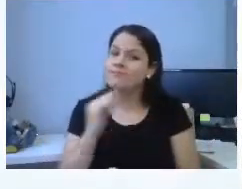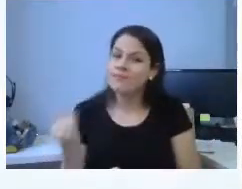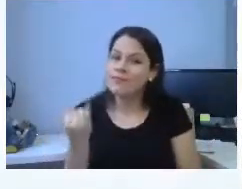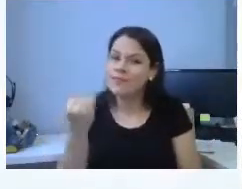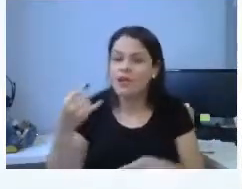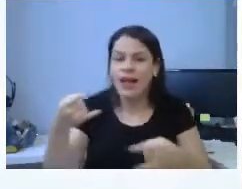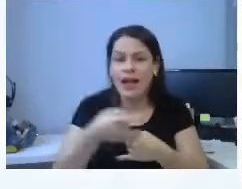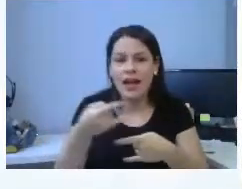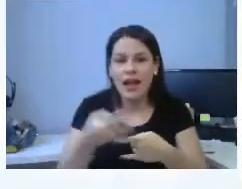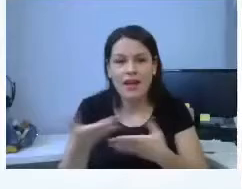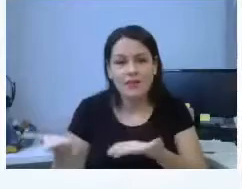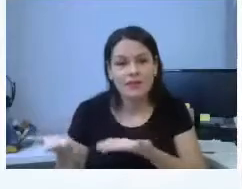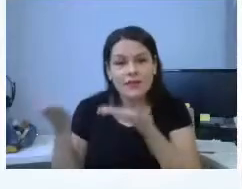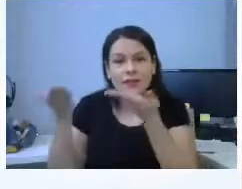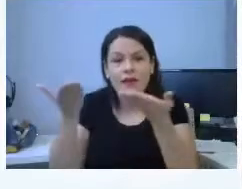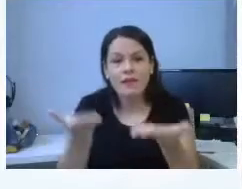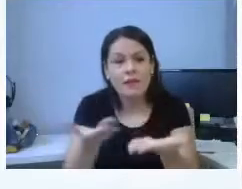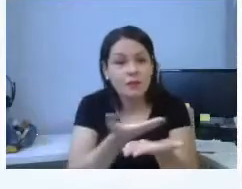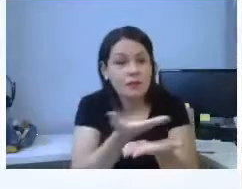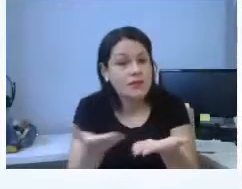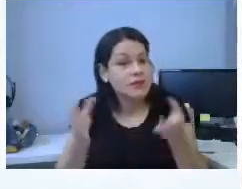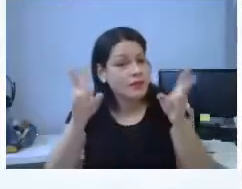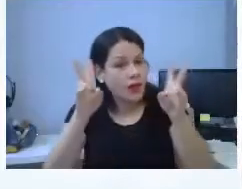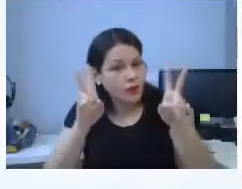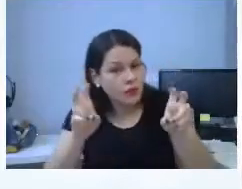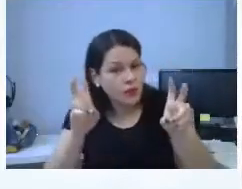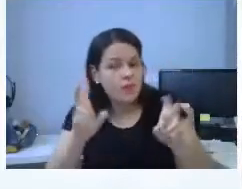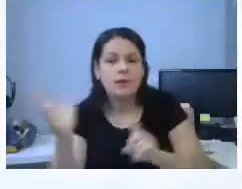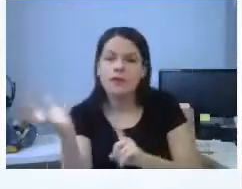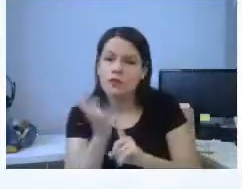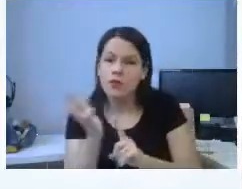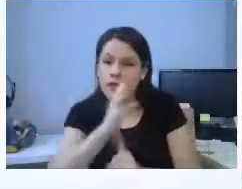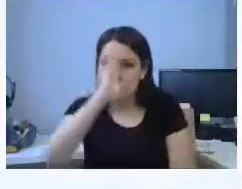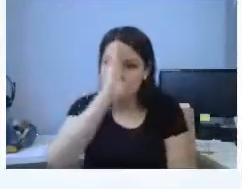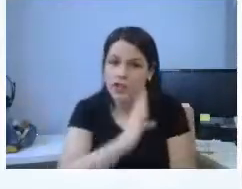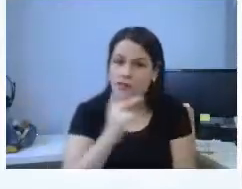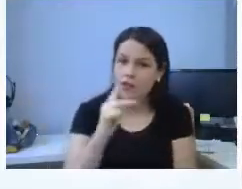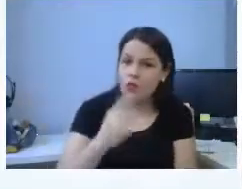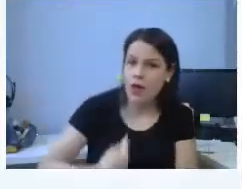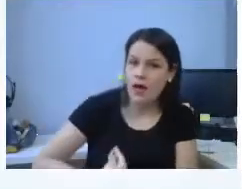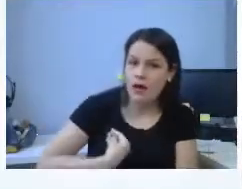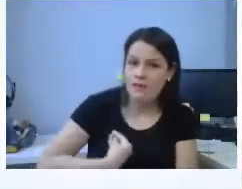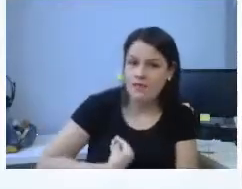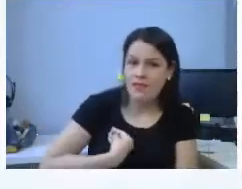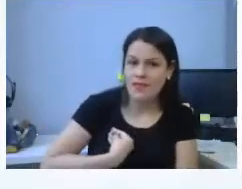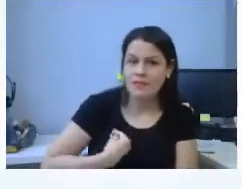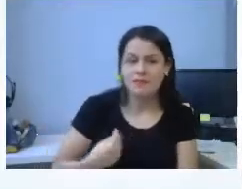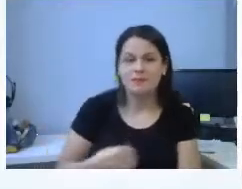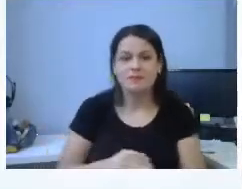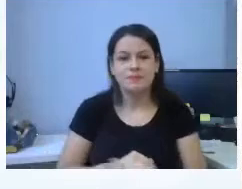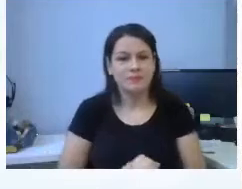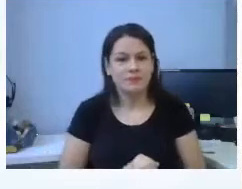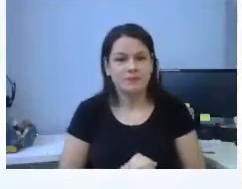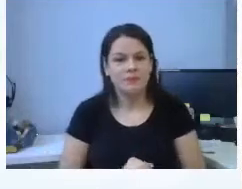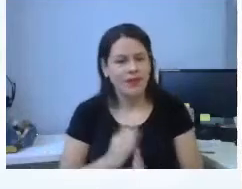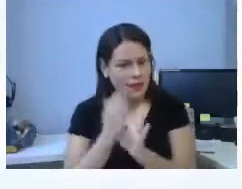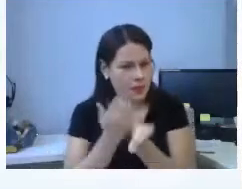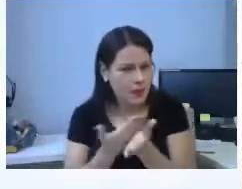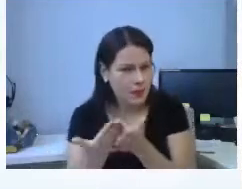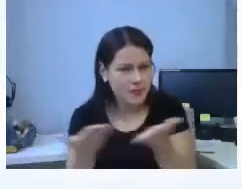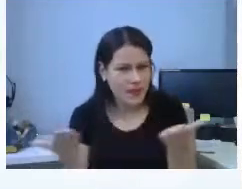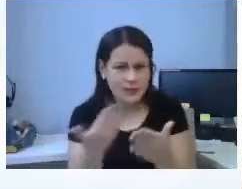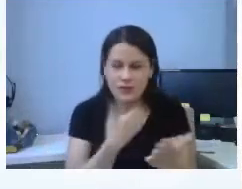levando até vocês um assunto que está impactando a sua vida nesse momento. E para começar